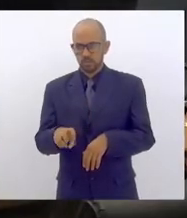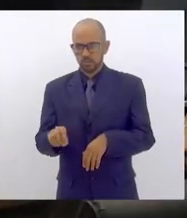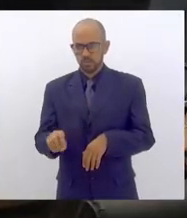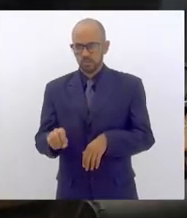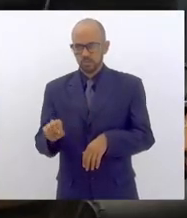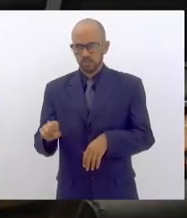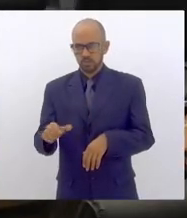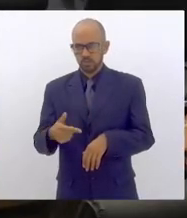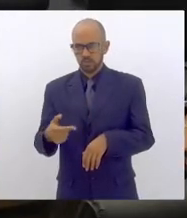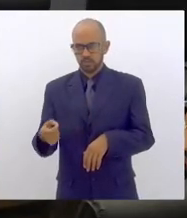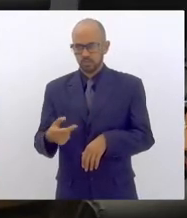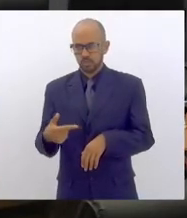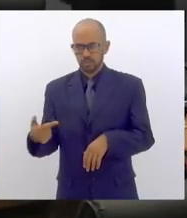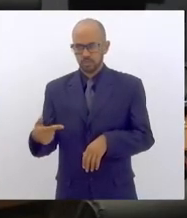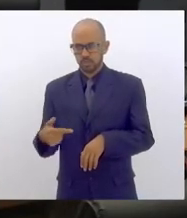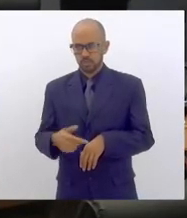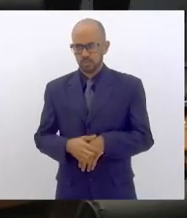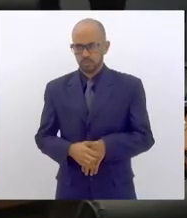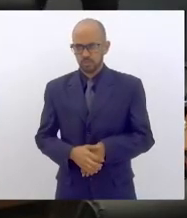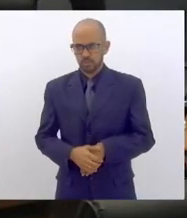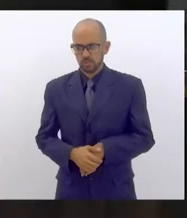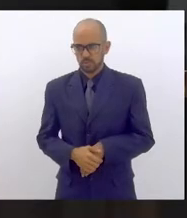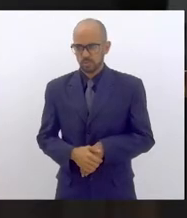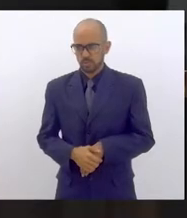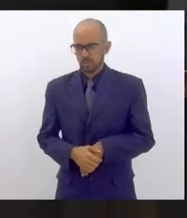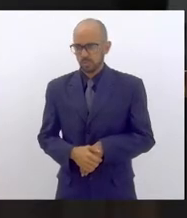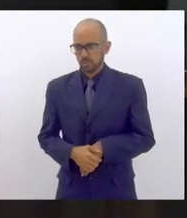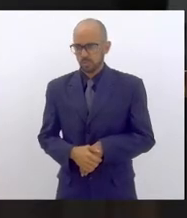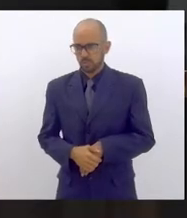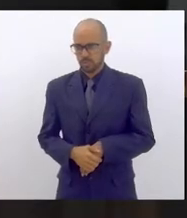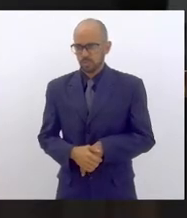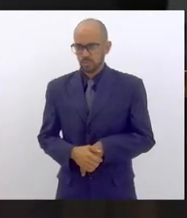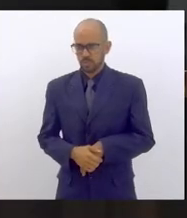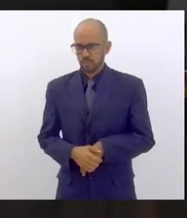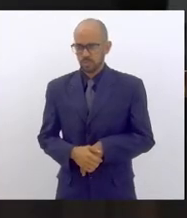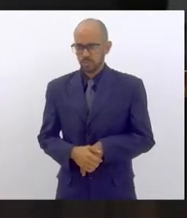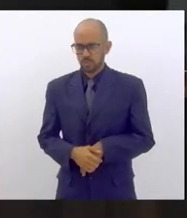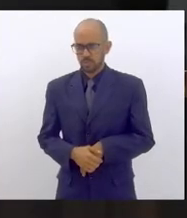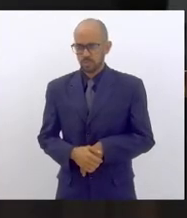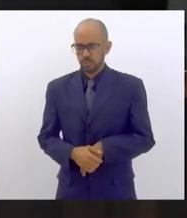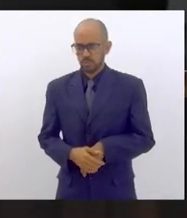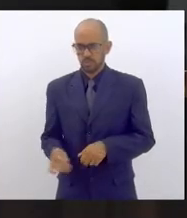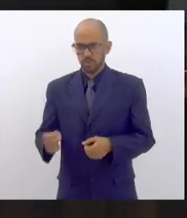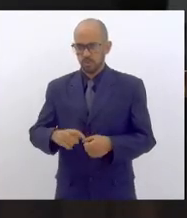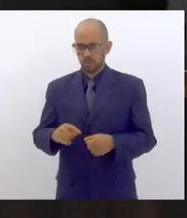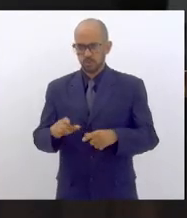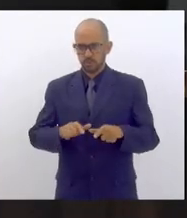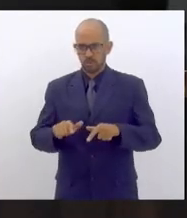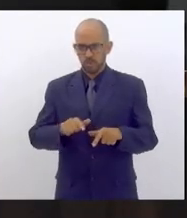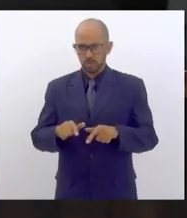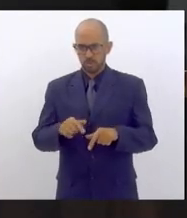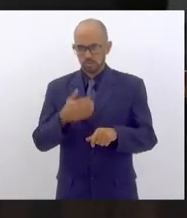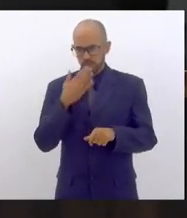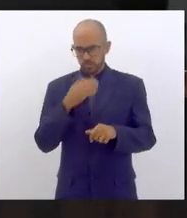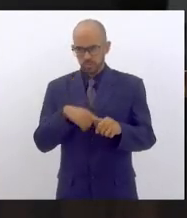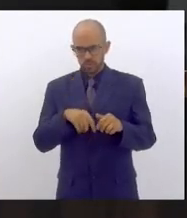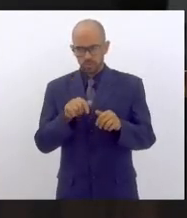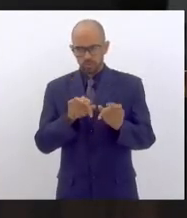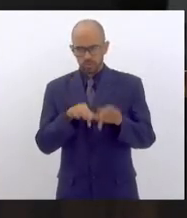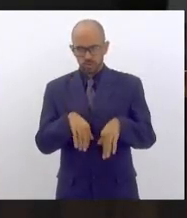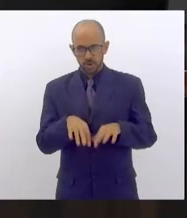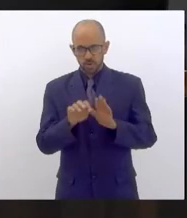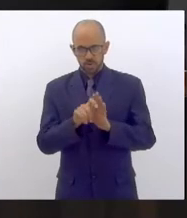É isso mesmo. Eu chamo os trabalhos à ordem E Vossa Excelência pediu forma final de redação, tá